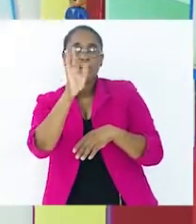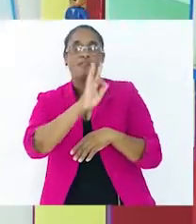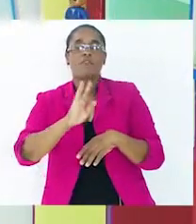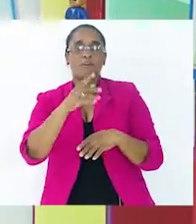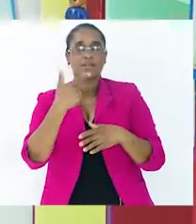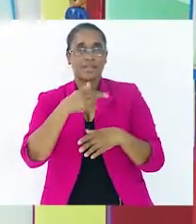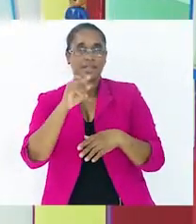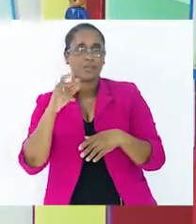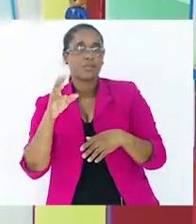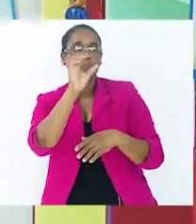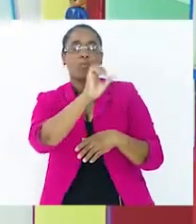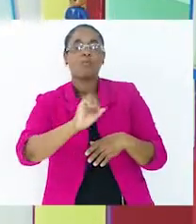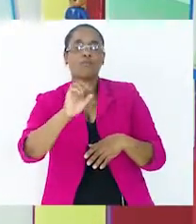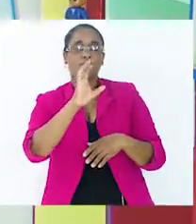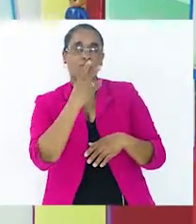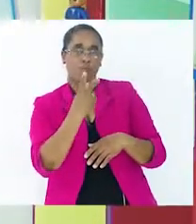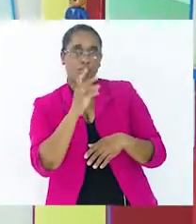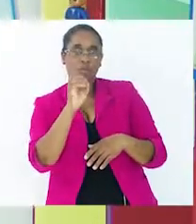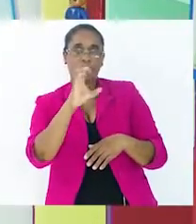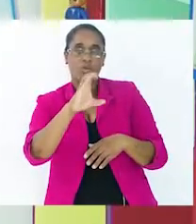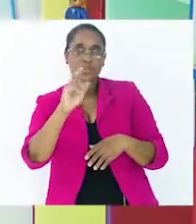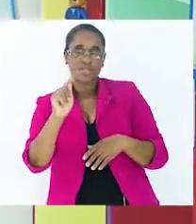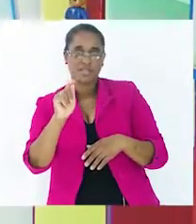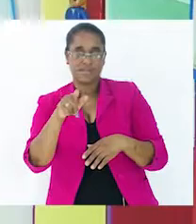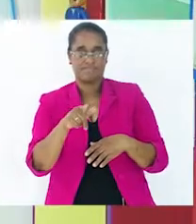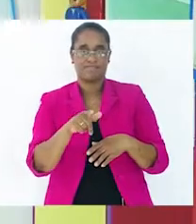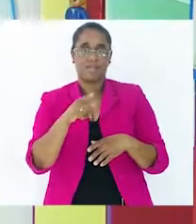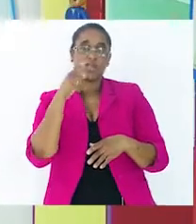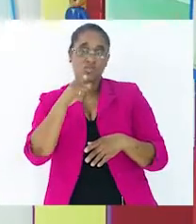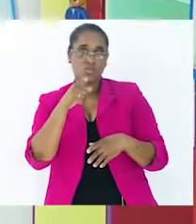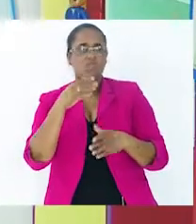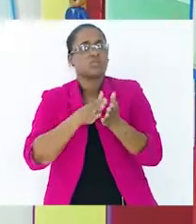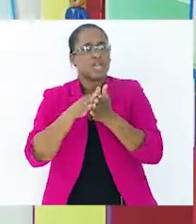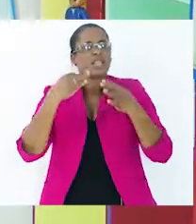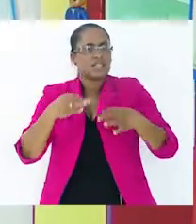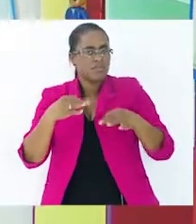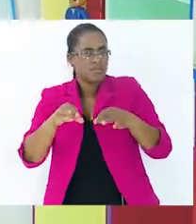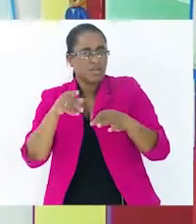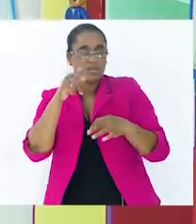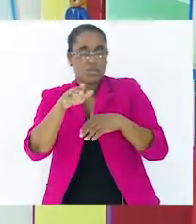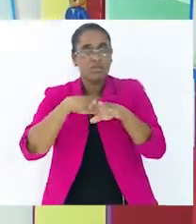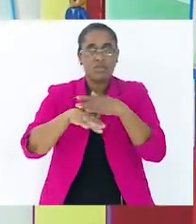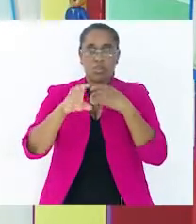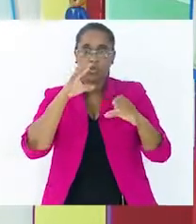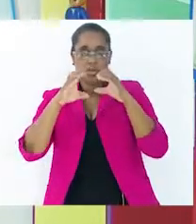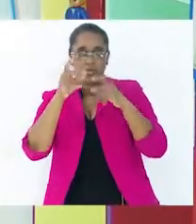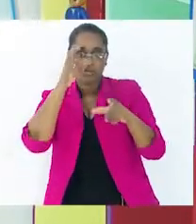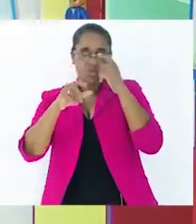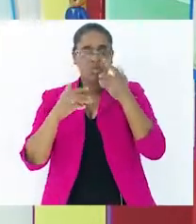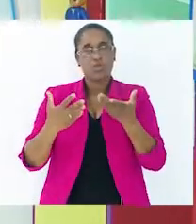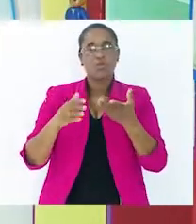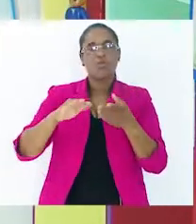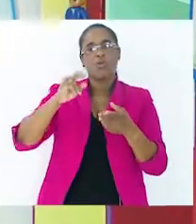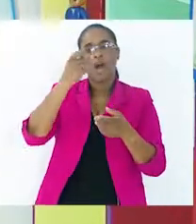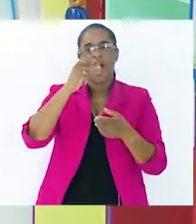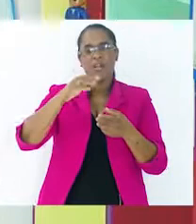deves utilizá-la sempre e sempre. Tu vais direcionar a comunicação para uma pessoa com um nível de idade